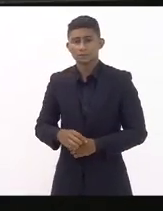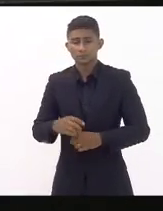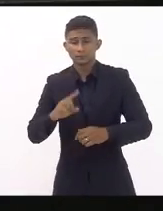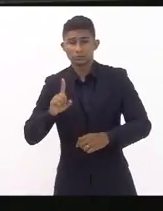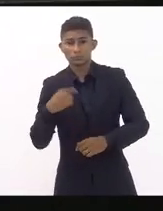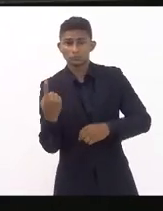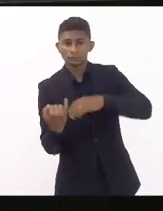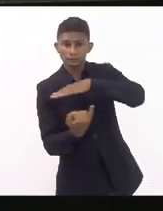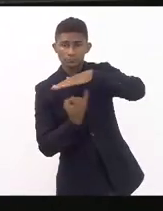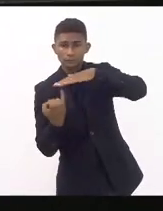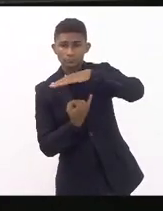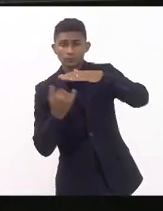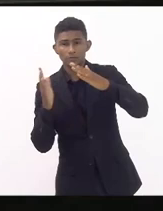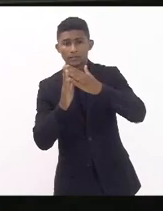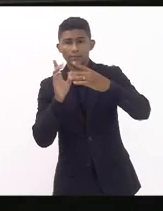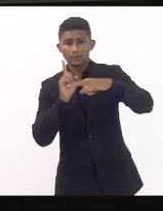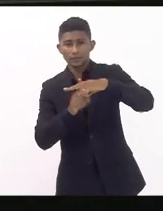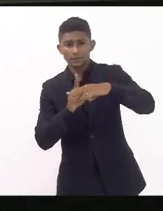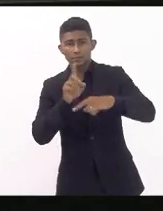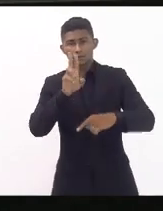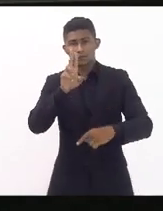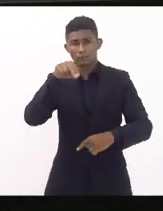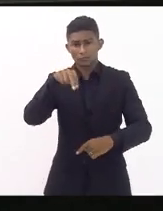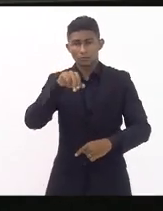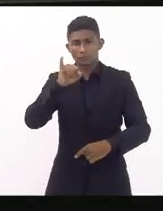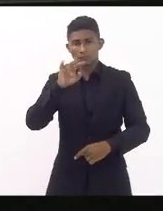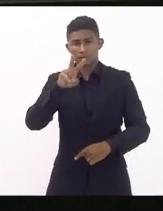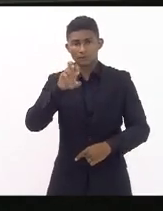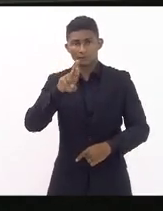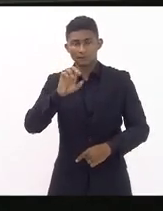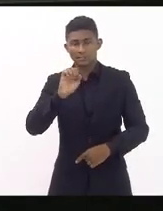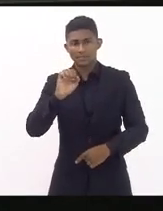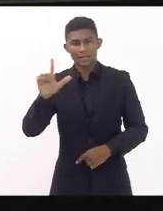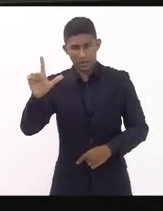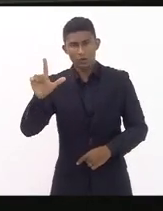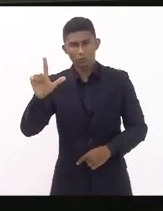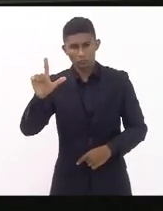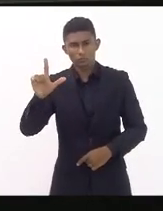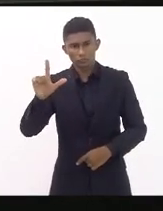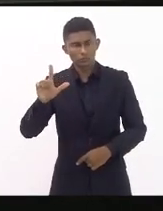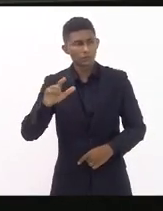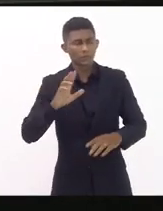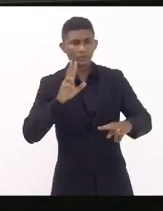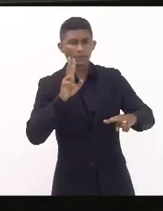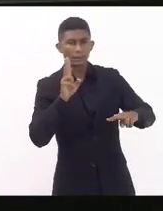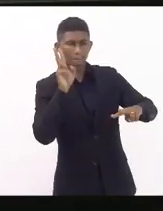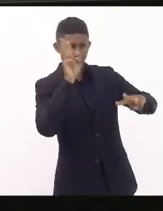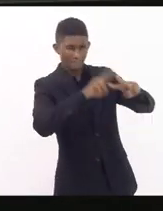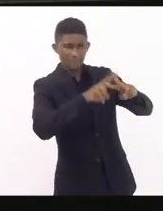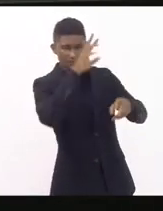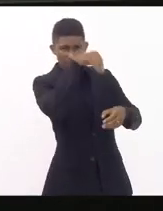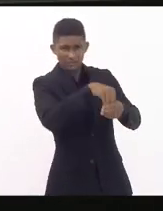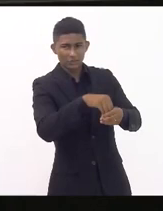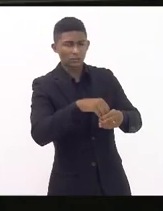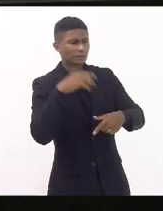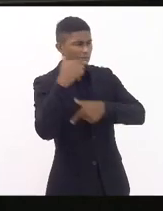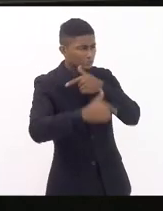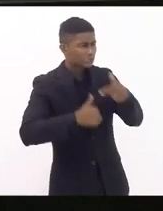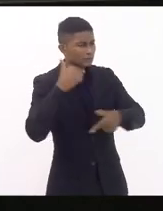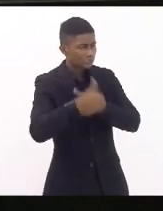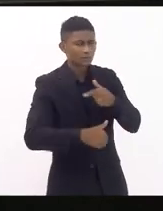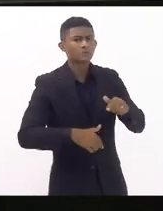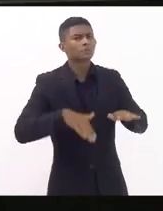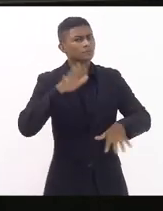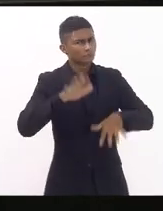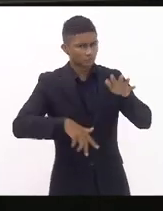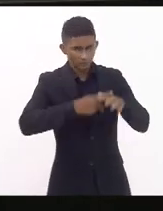instituição, Igreja Universal do Reino de Deus, faz dentro dos presídios, que muito criticado é, muitas das vezes, né? Porque